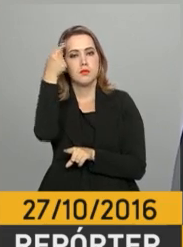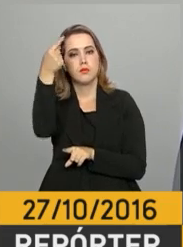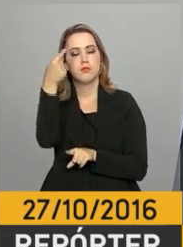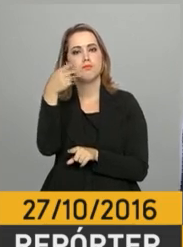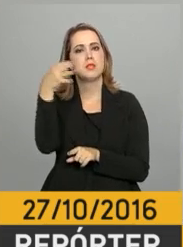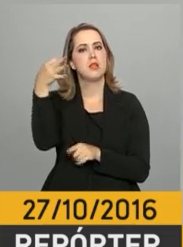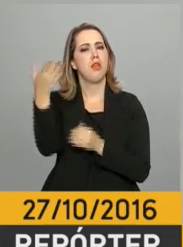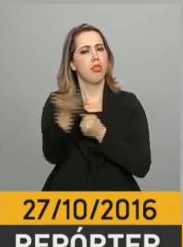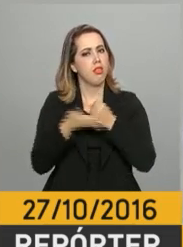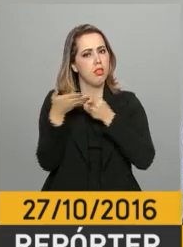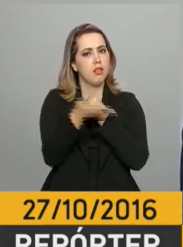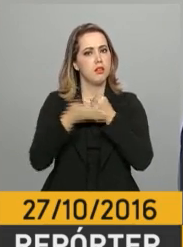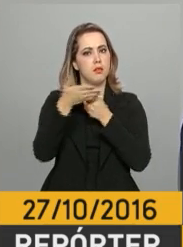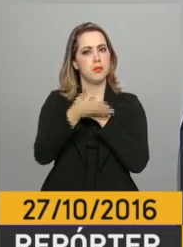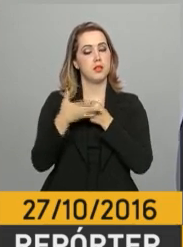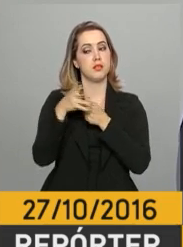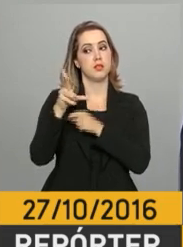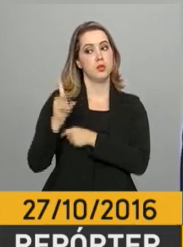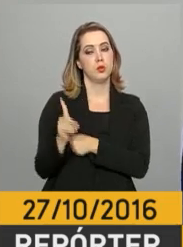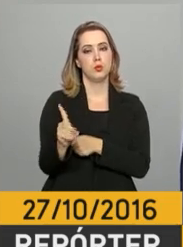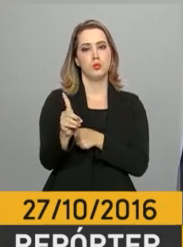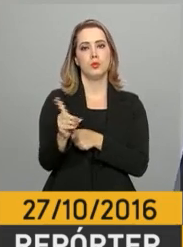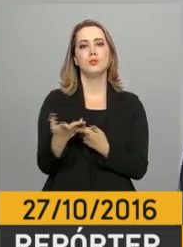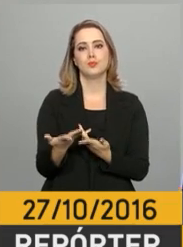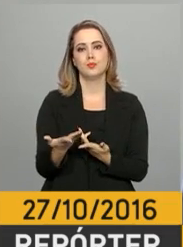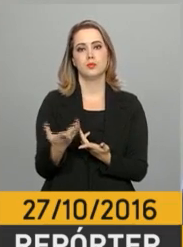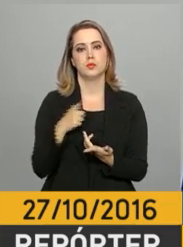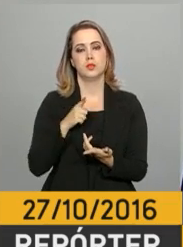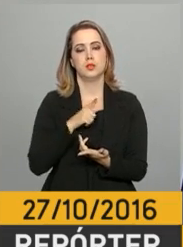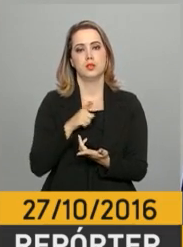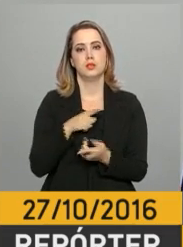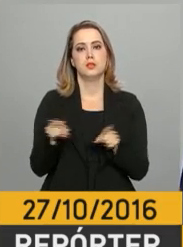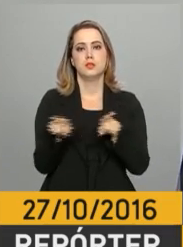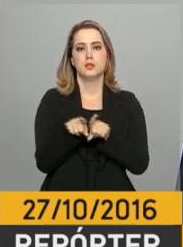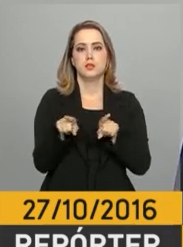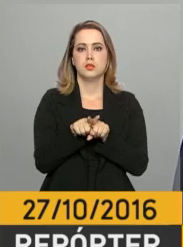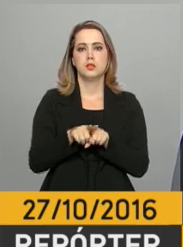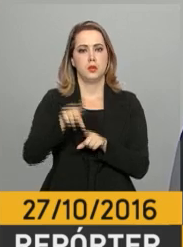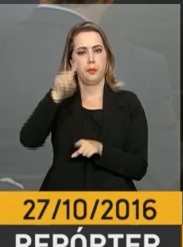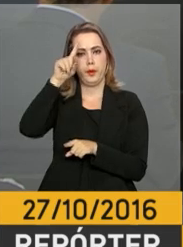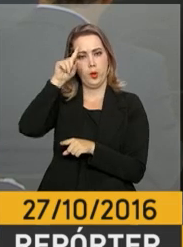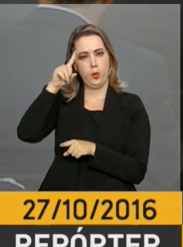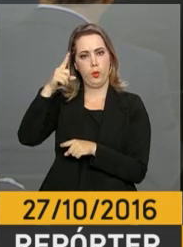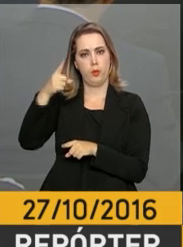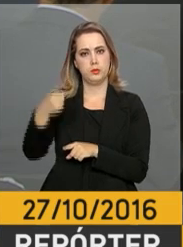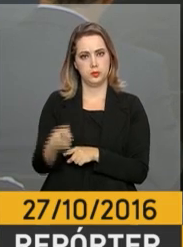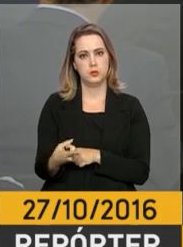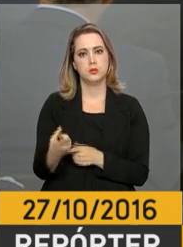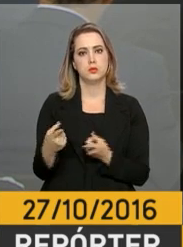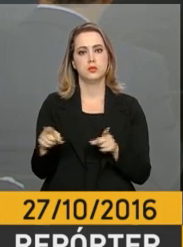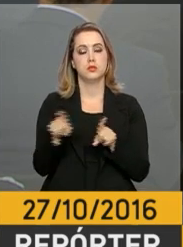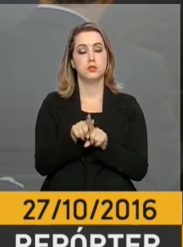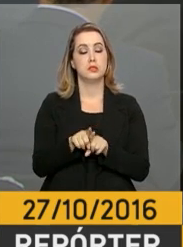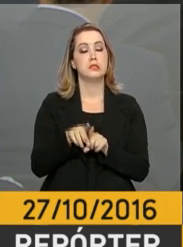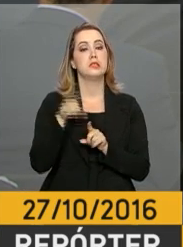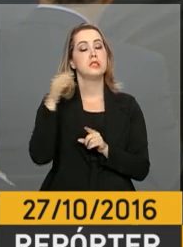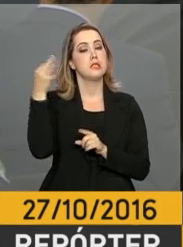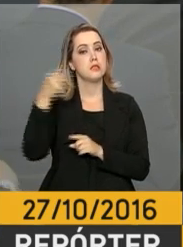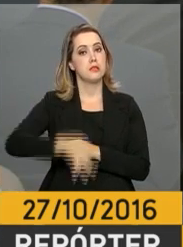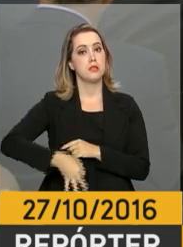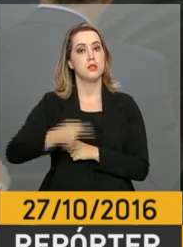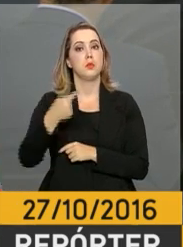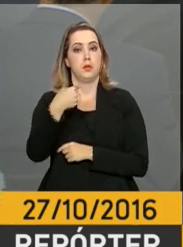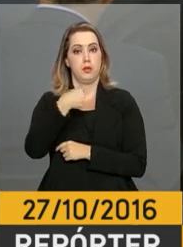direito ou seja Ah ele também tem esse caráter imperativo exata e precisamente para que